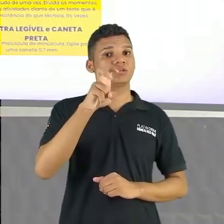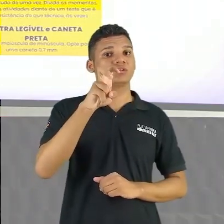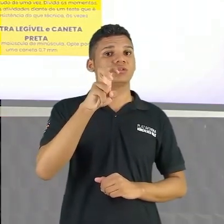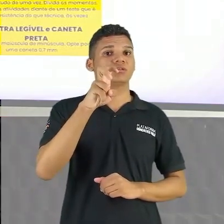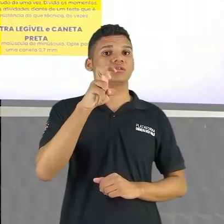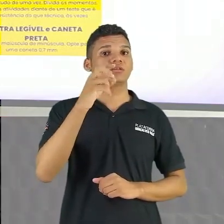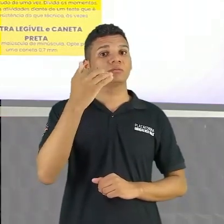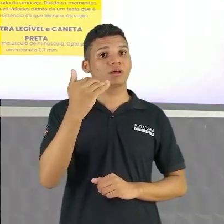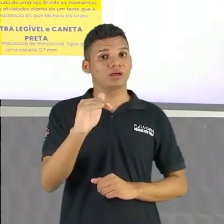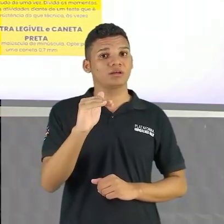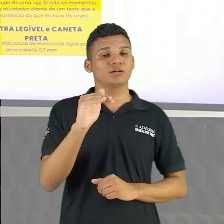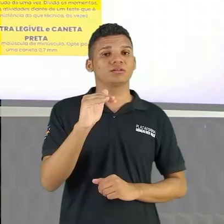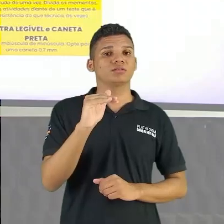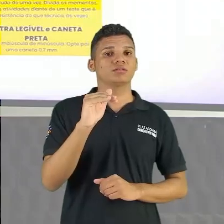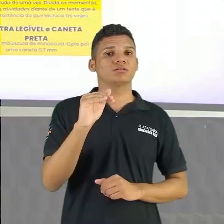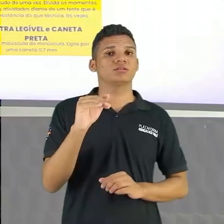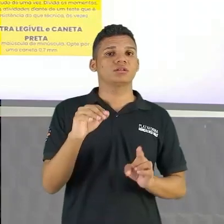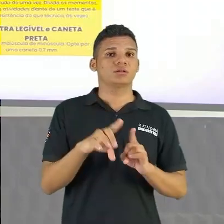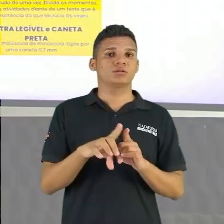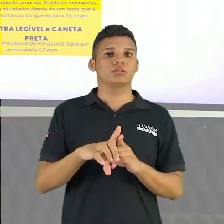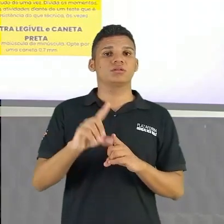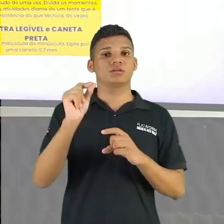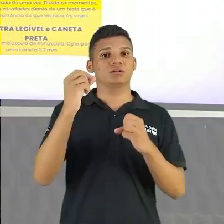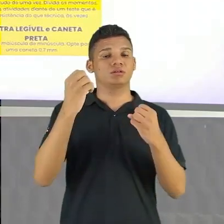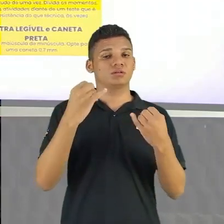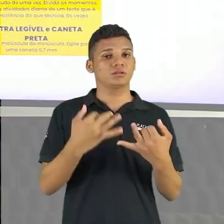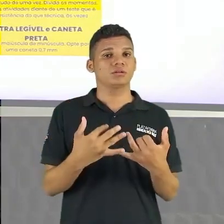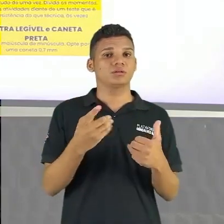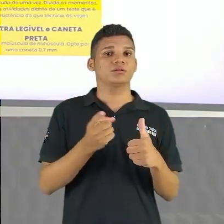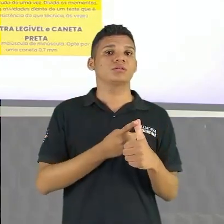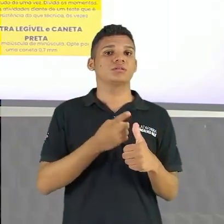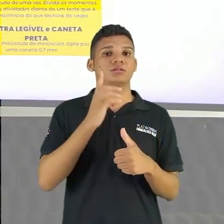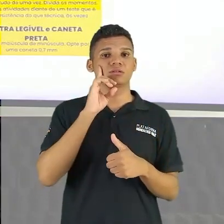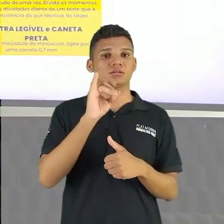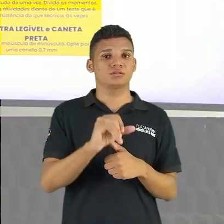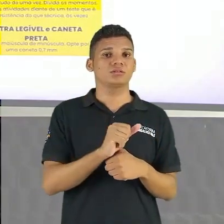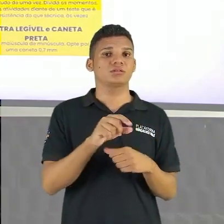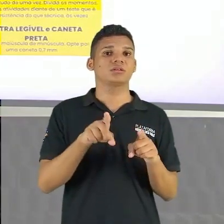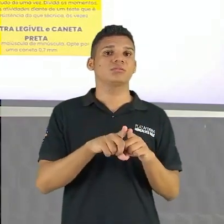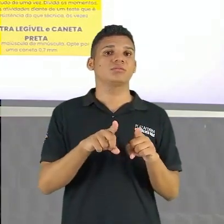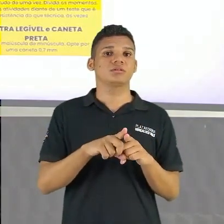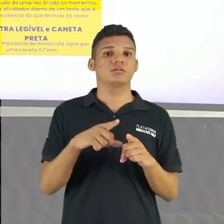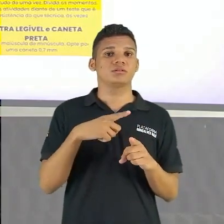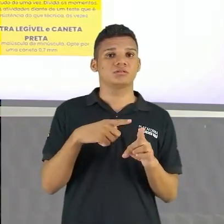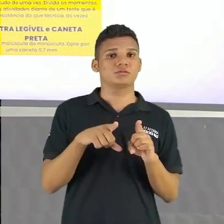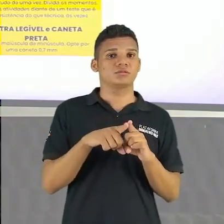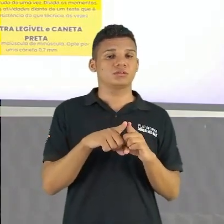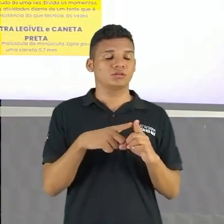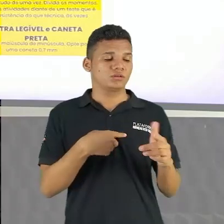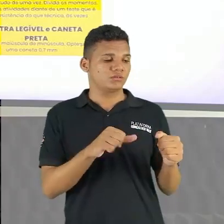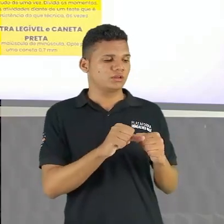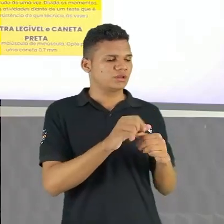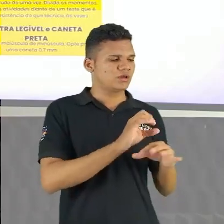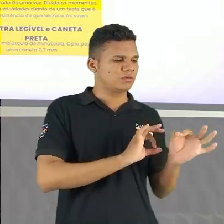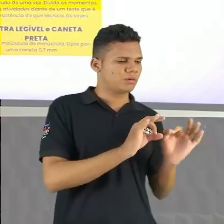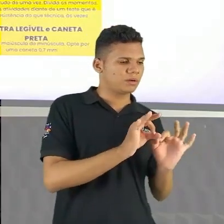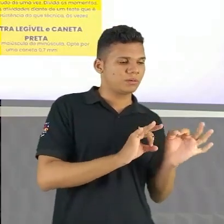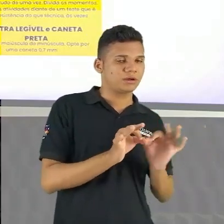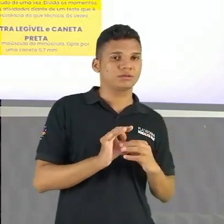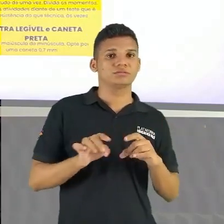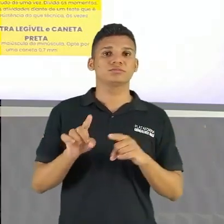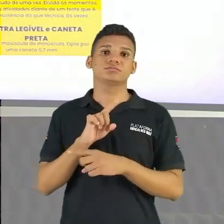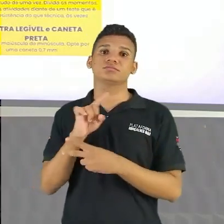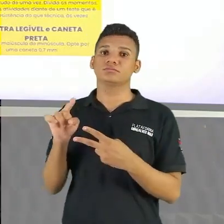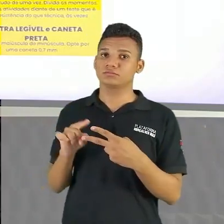desde que essas 5:30 que são dadas no primeiro dia sejam muito bem divididas entre resolução de questões e